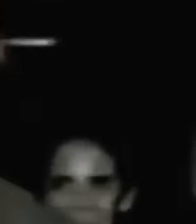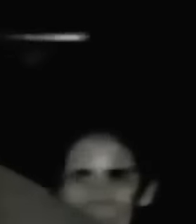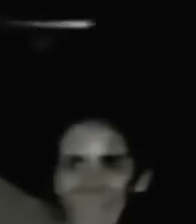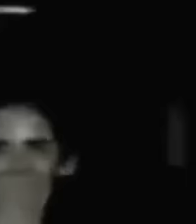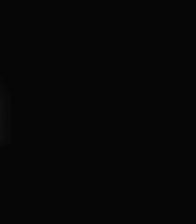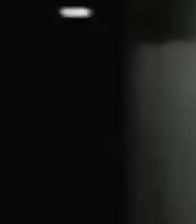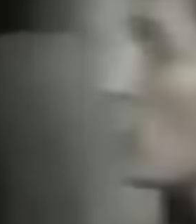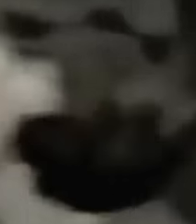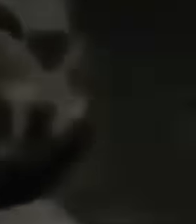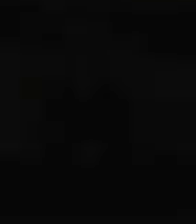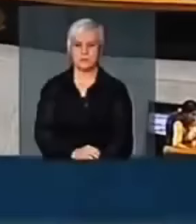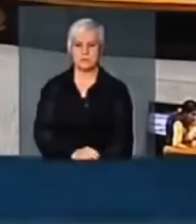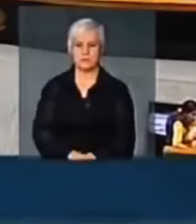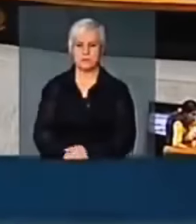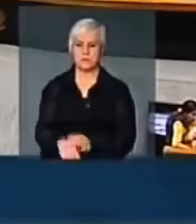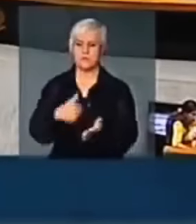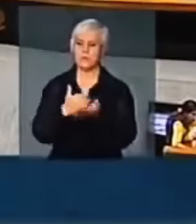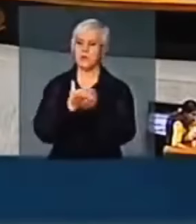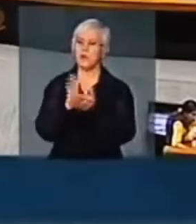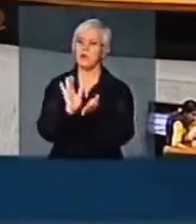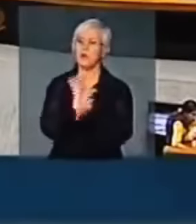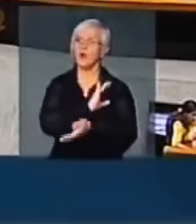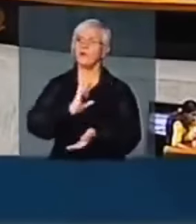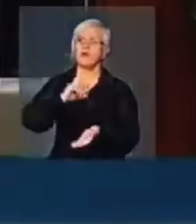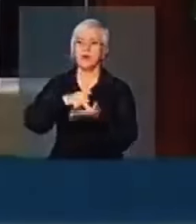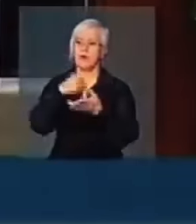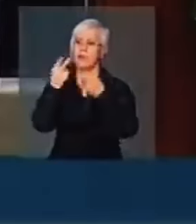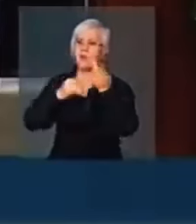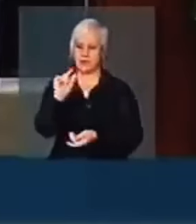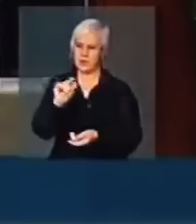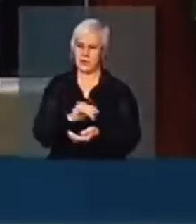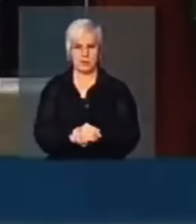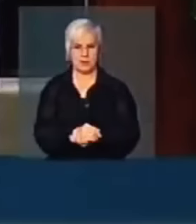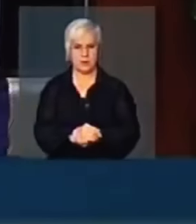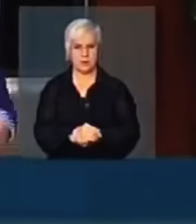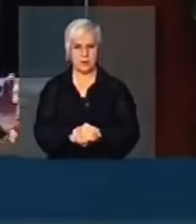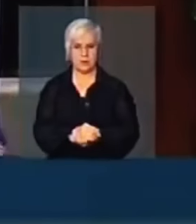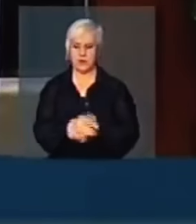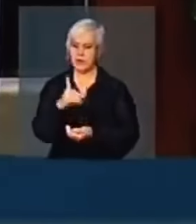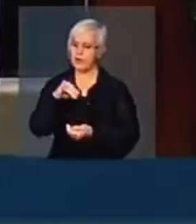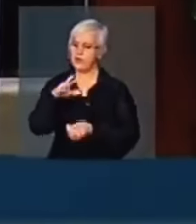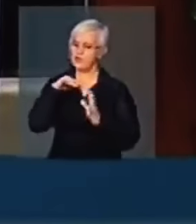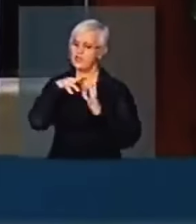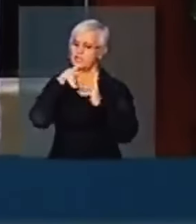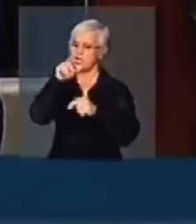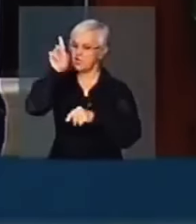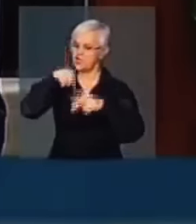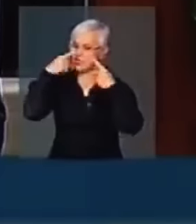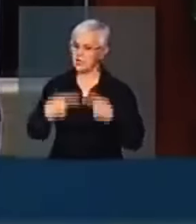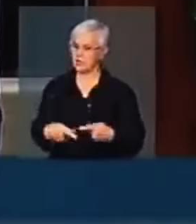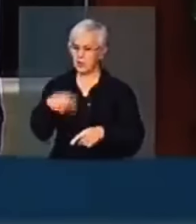merece. Olha, eu espero que não. Comissão da Verdade. Vamos aproveitar e falar um pouquinho, né? Sobre Dia Internacional de Direitos Humanos.